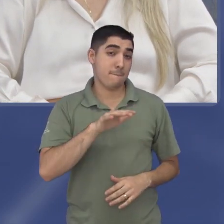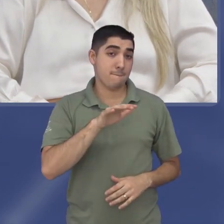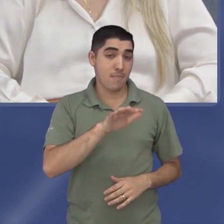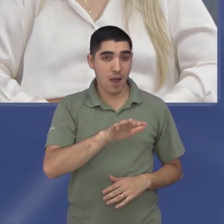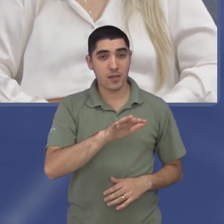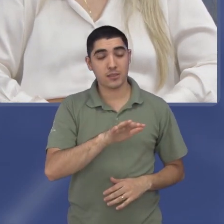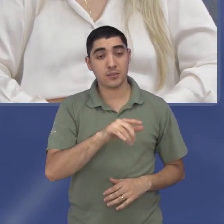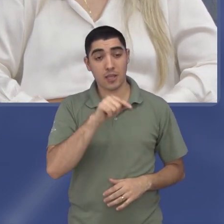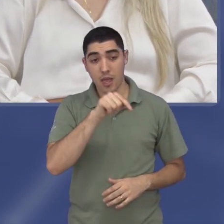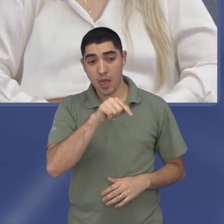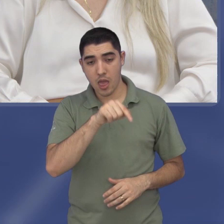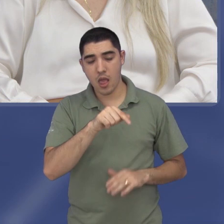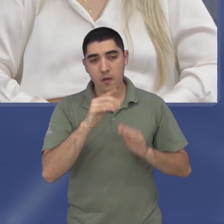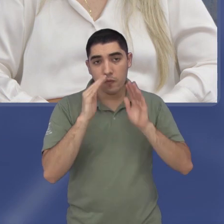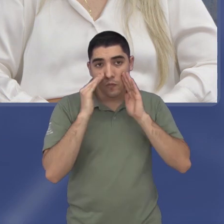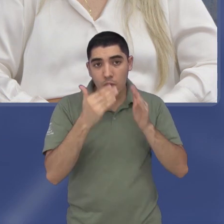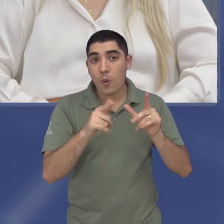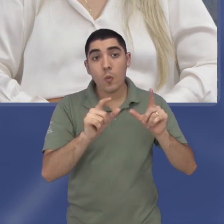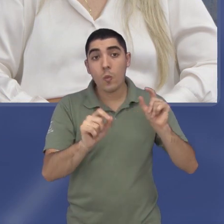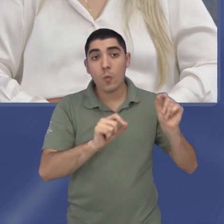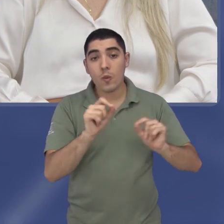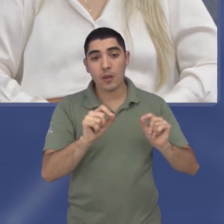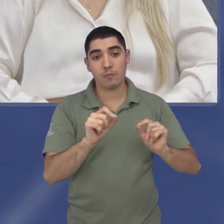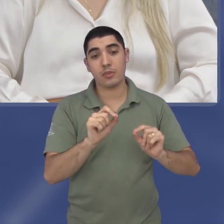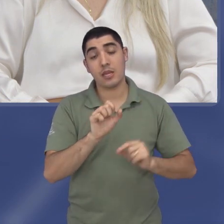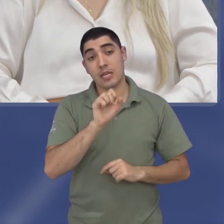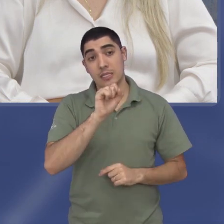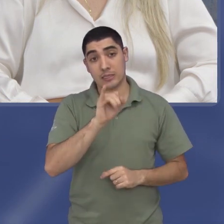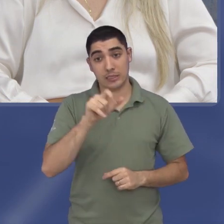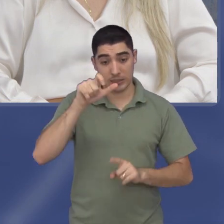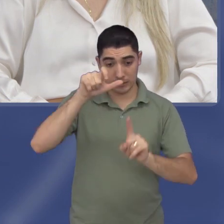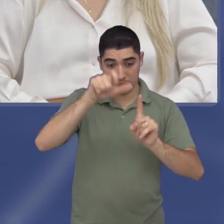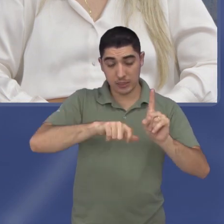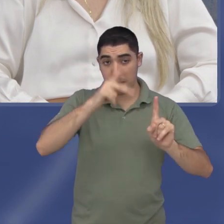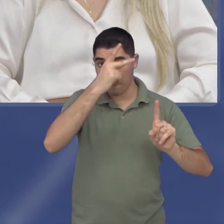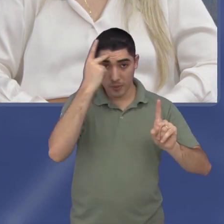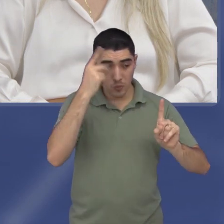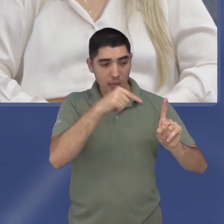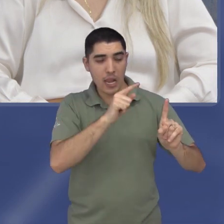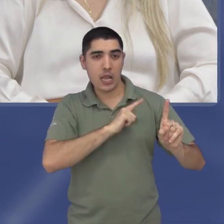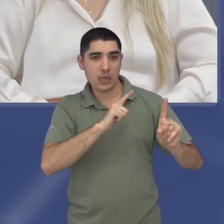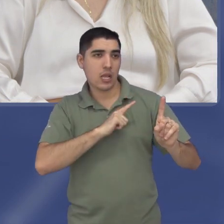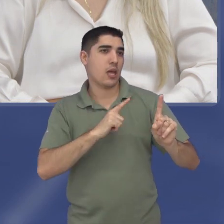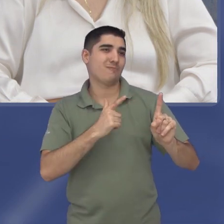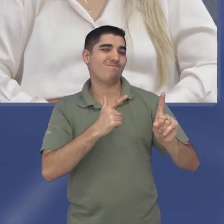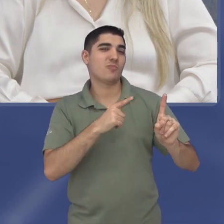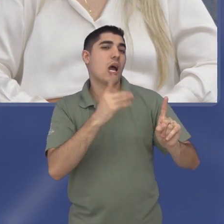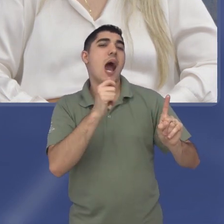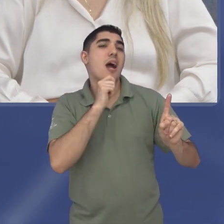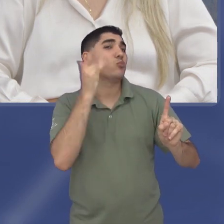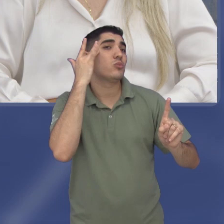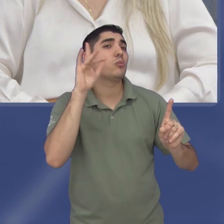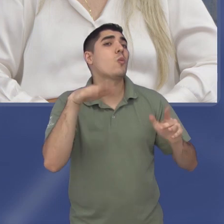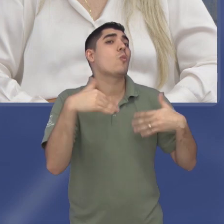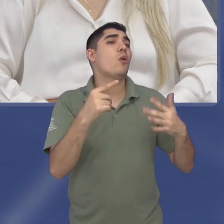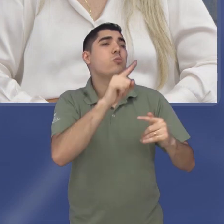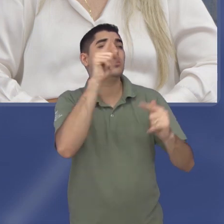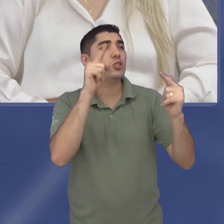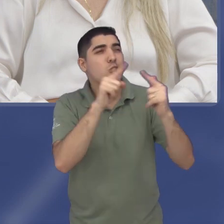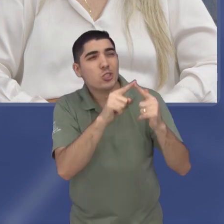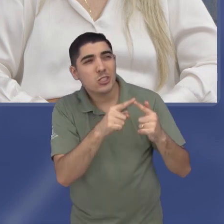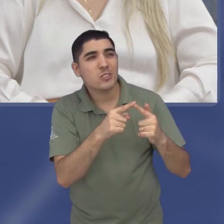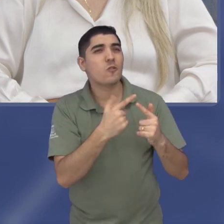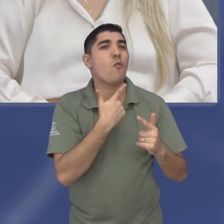mais focados quando a pessoa tem alguma dificuldade na área existencial, propósito de vida, né? Você colocar